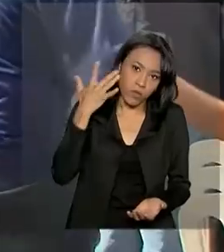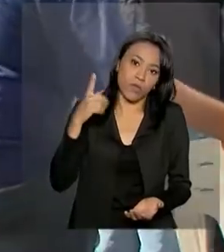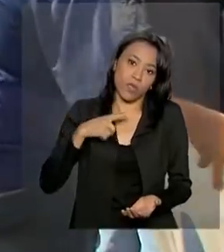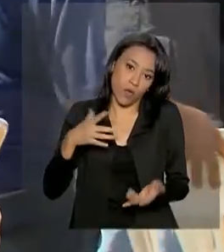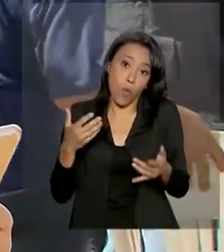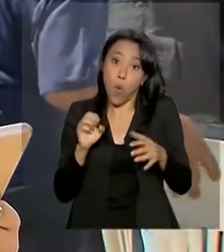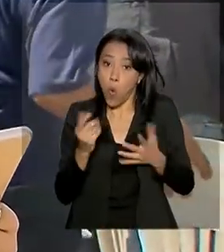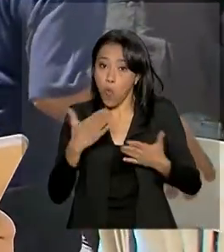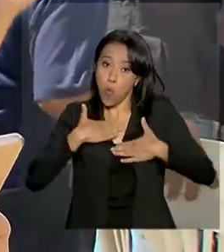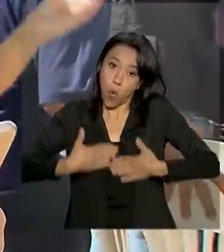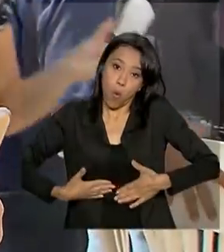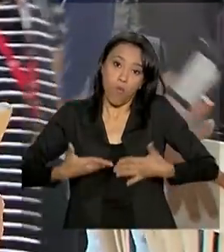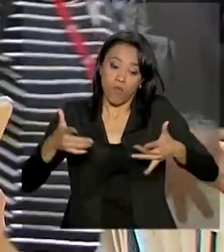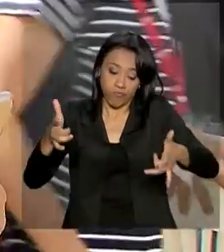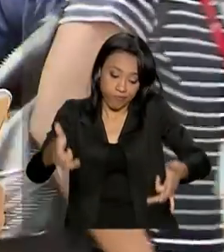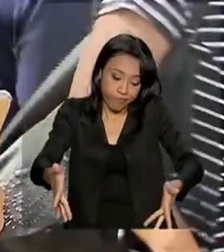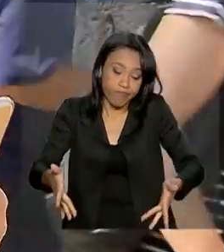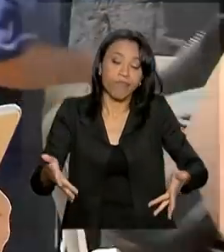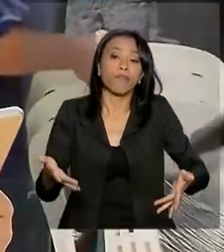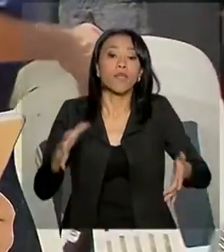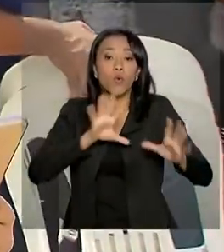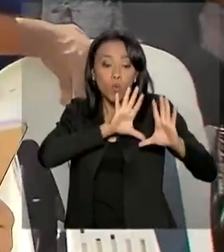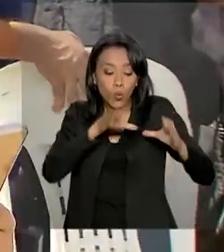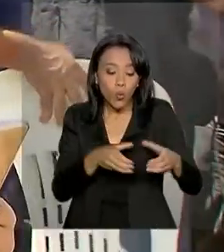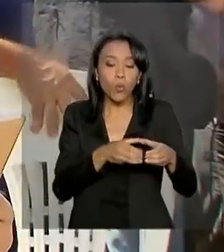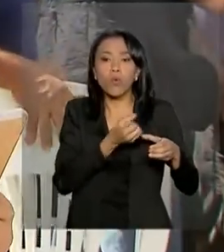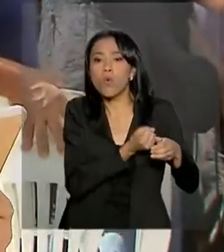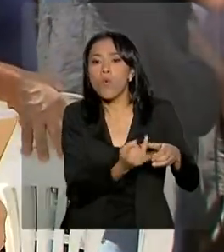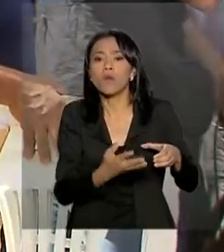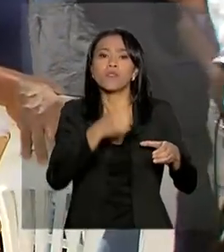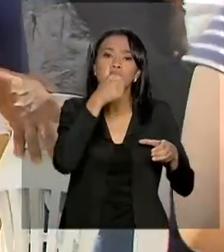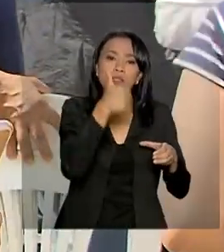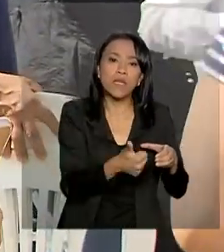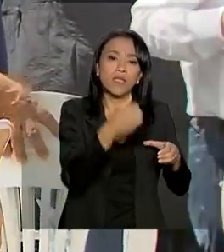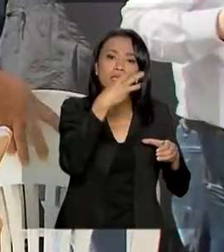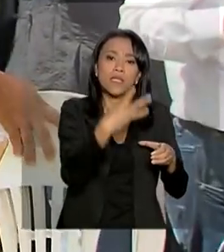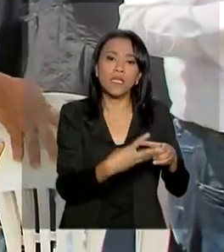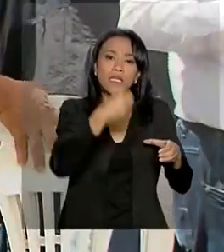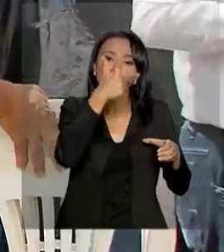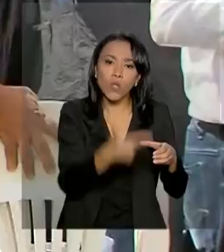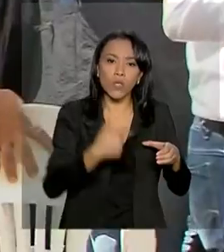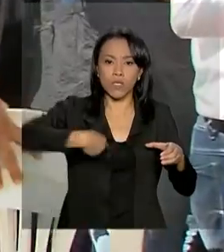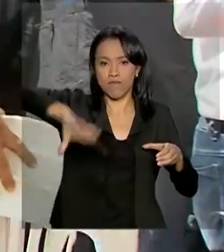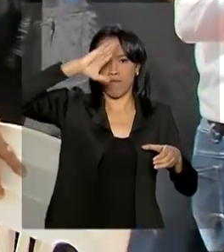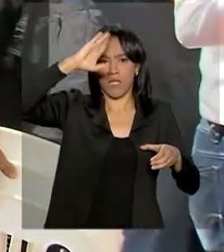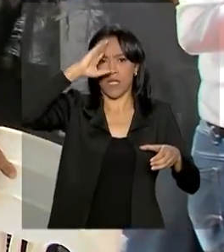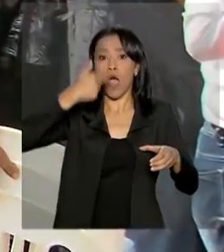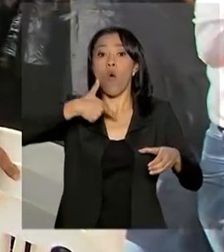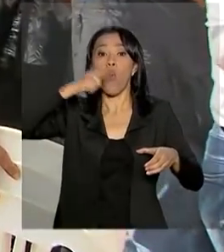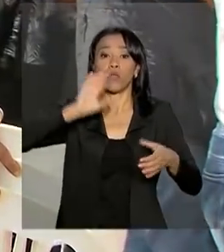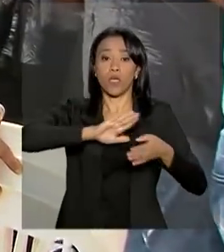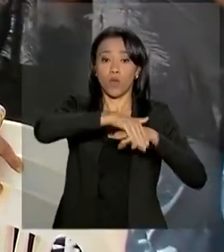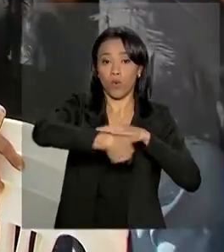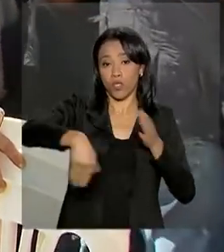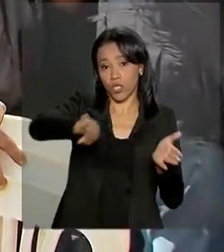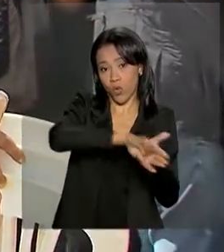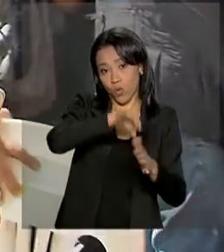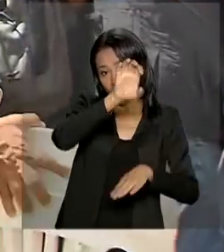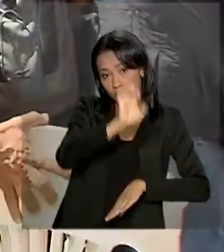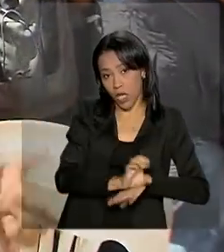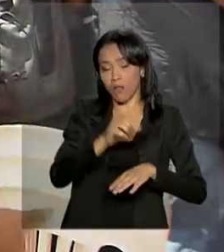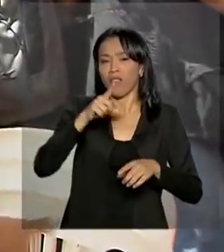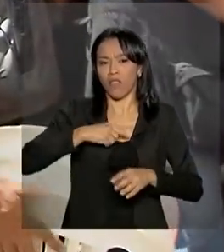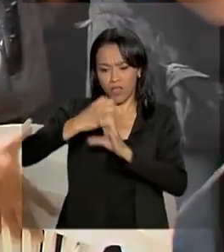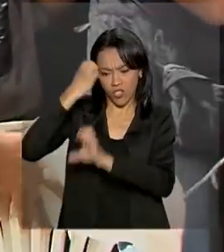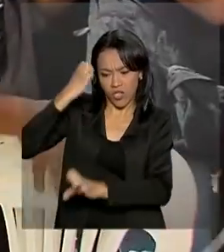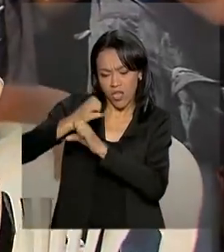corpo. A equipe de Israel, formada por 132 militares, chegou a Minas Gerais ontem à noite. Há nesse grupo